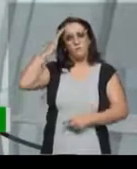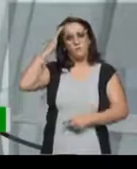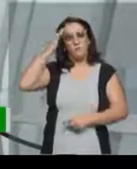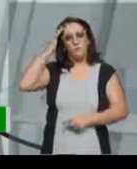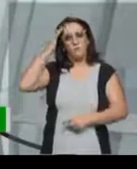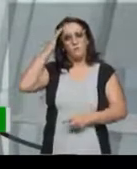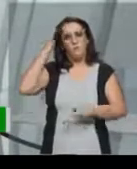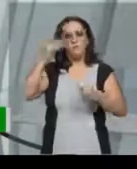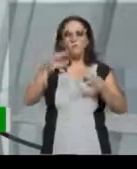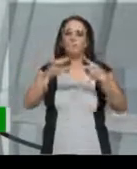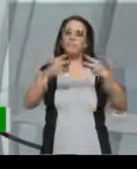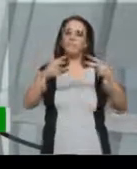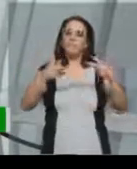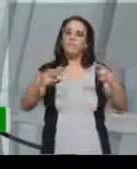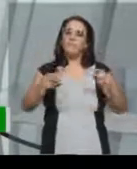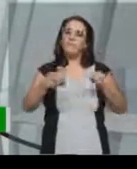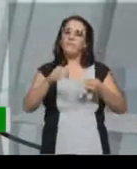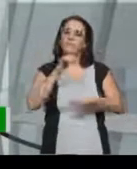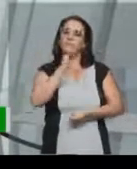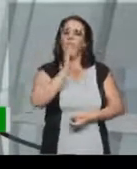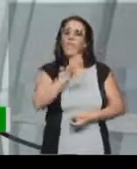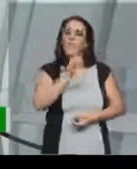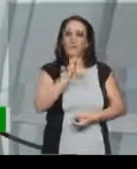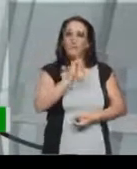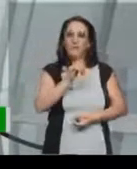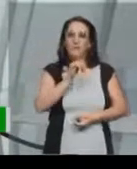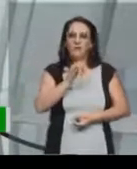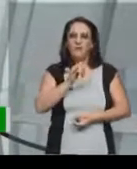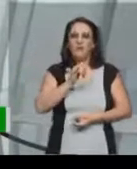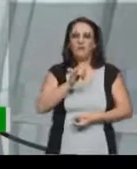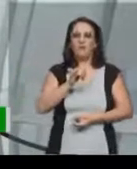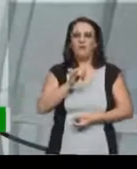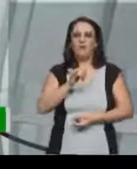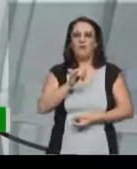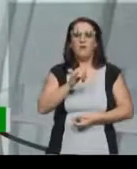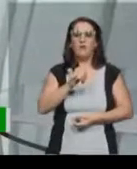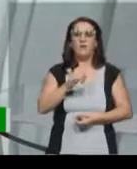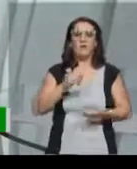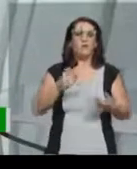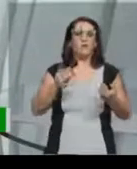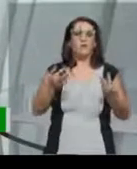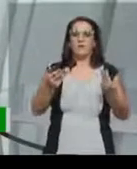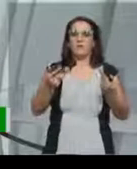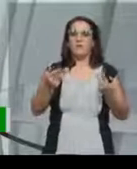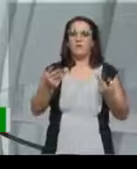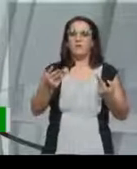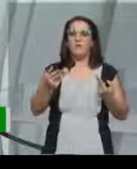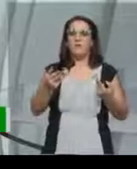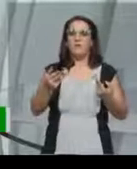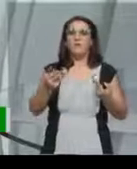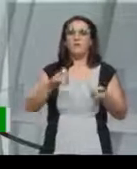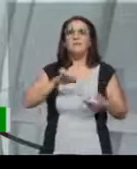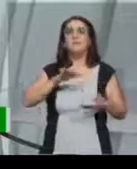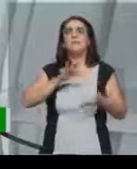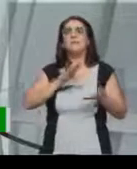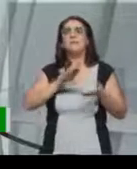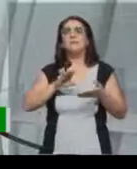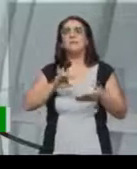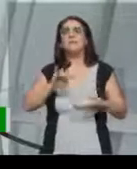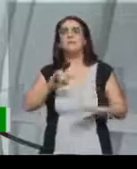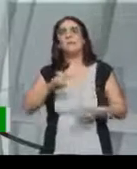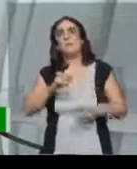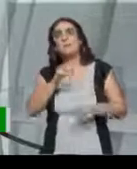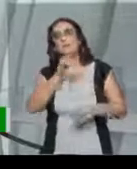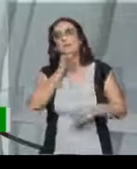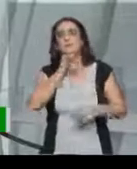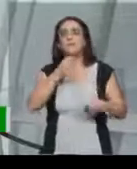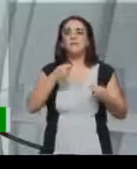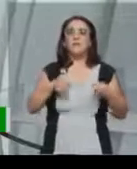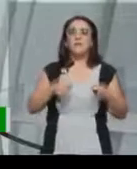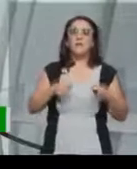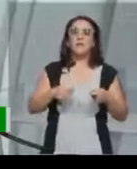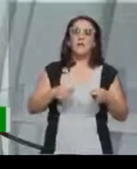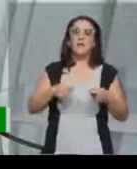sendo relatado da mesma maneira, sem a questão mesmo de interpretações,